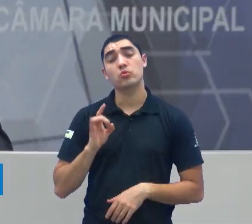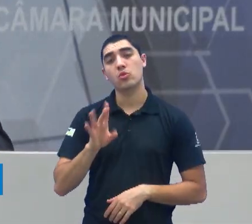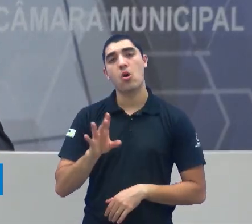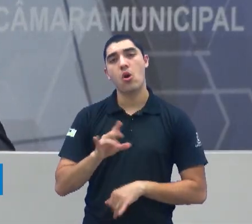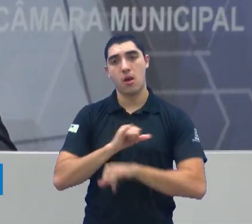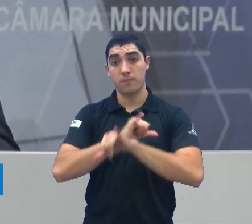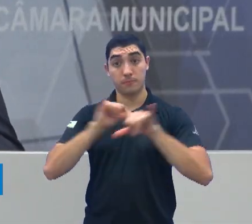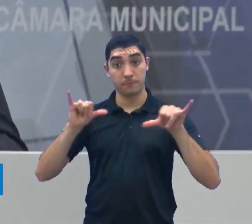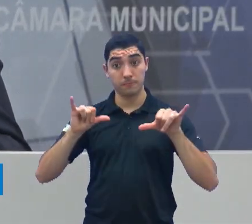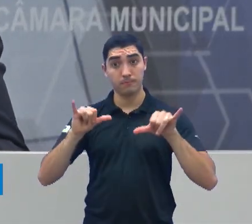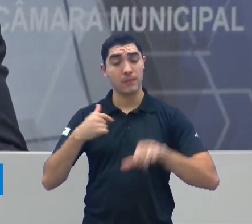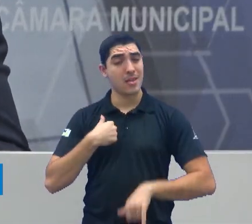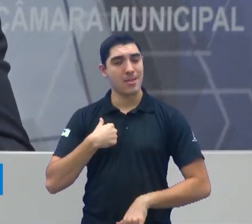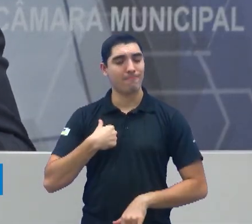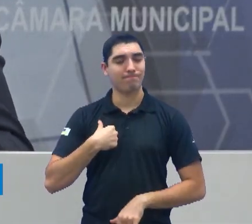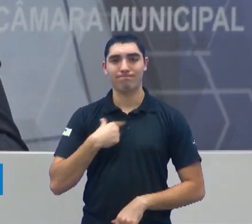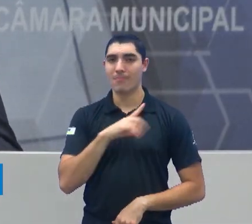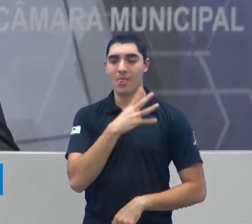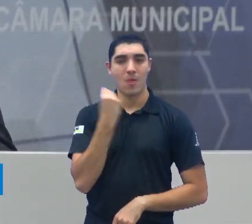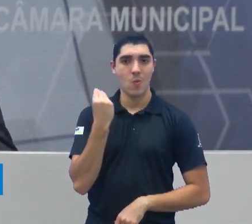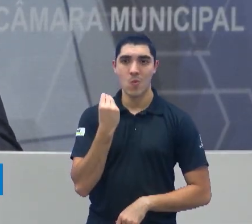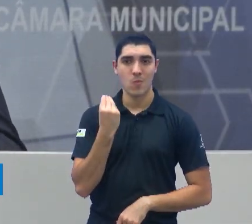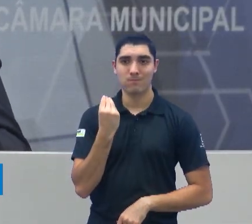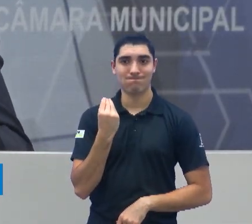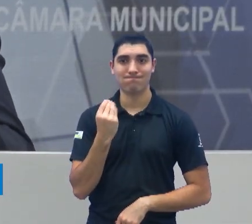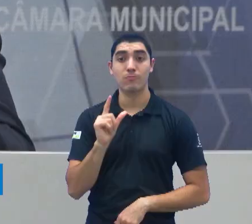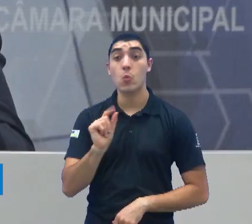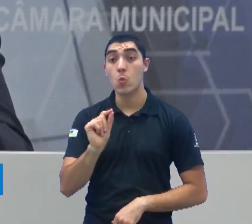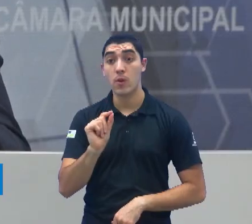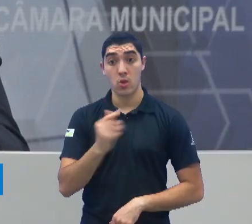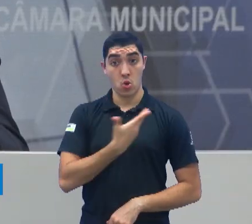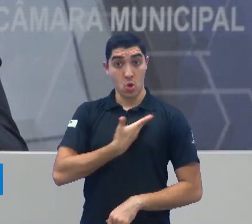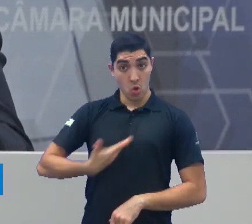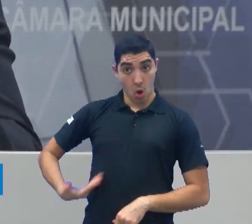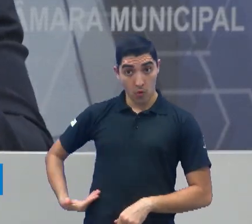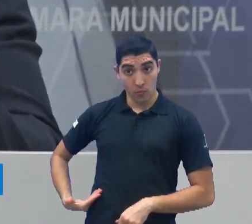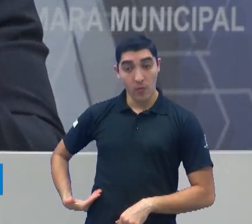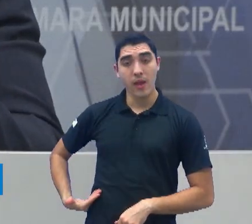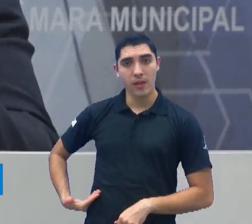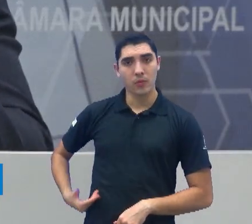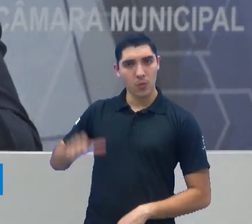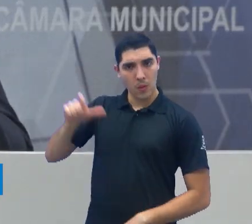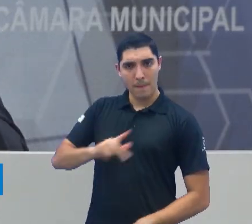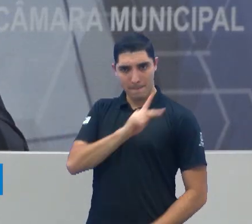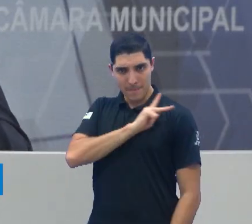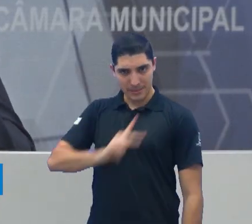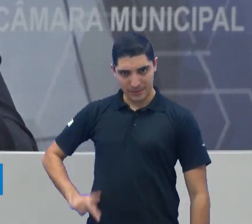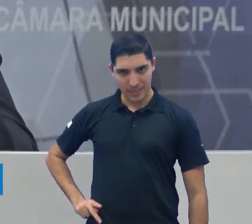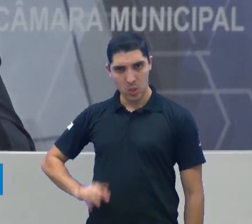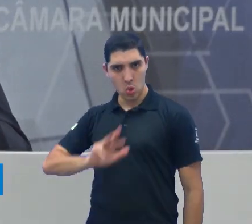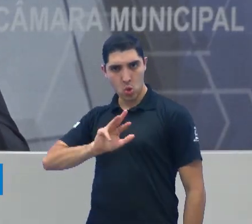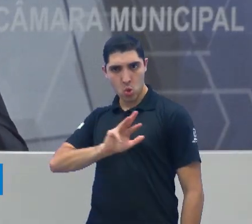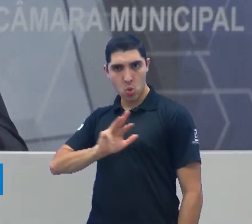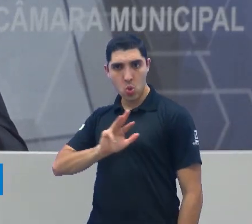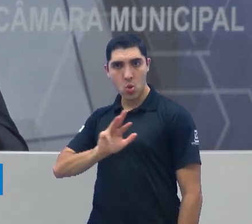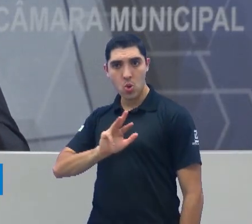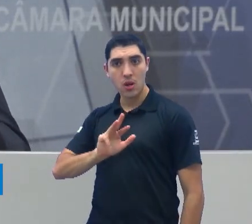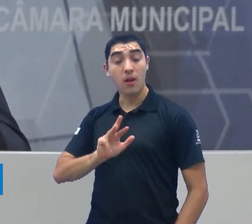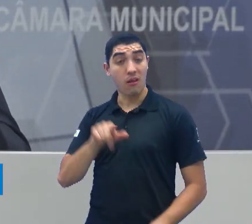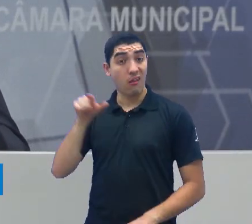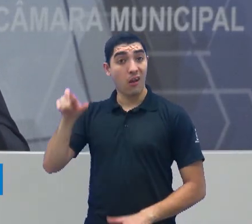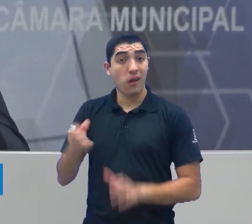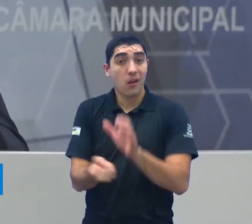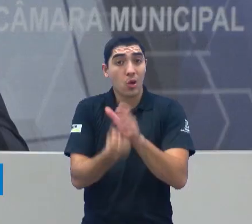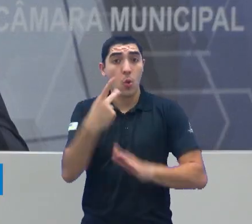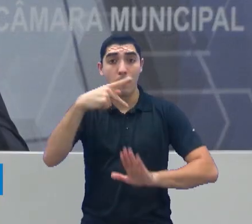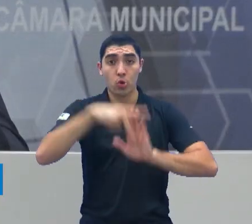a minha indignação. O governo federal, o presidente Lula, lançou o programa